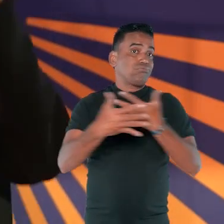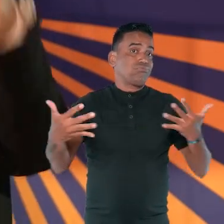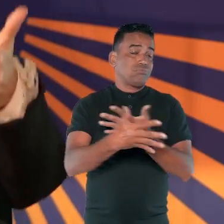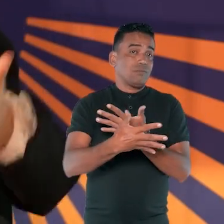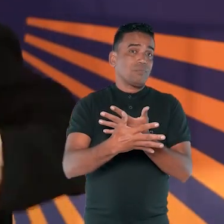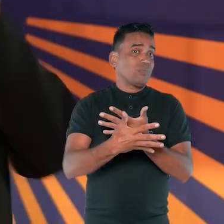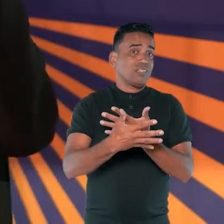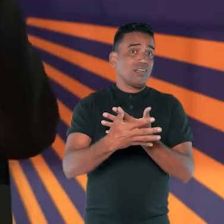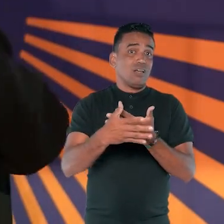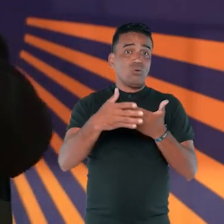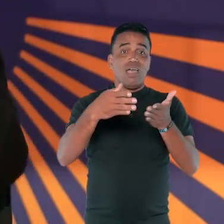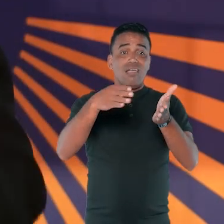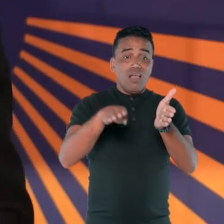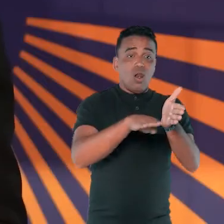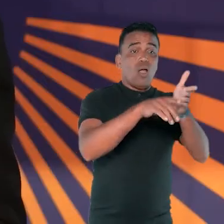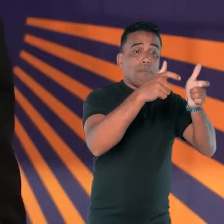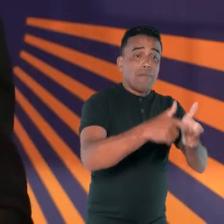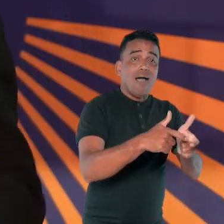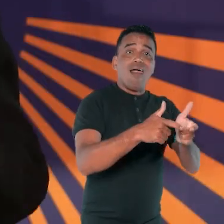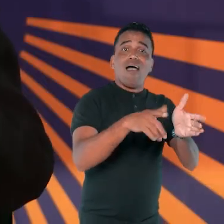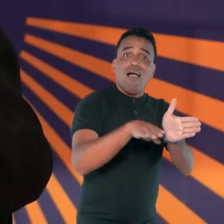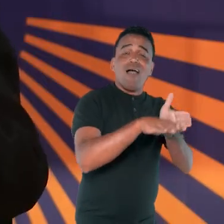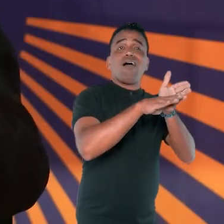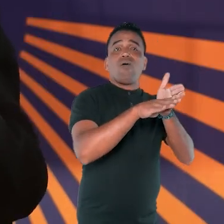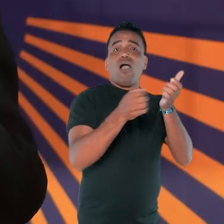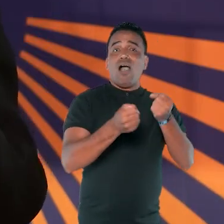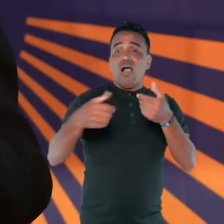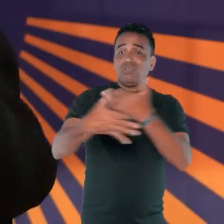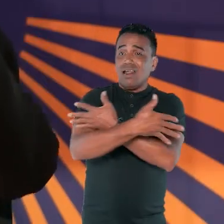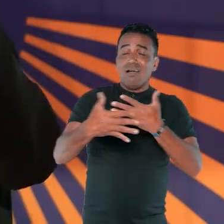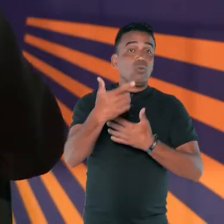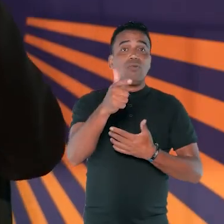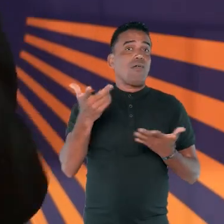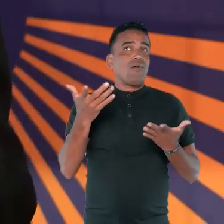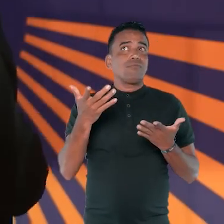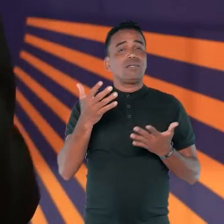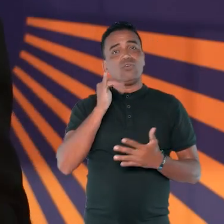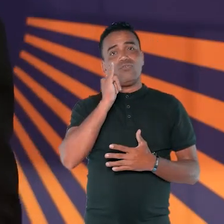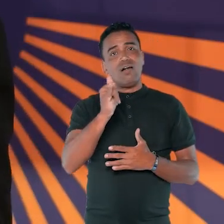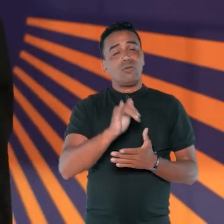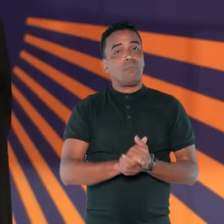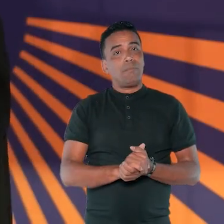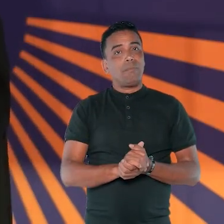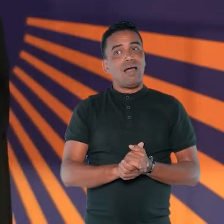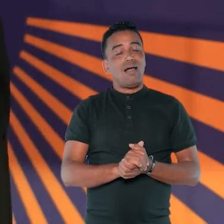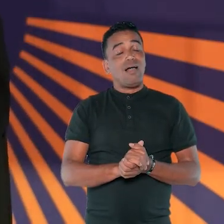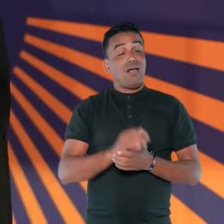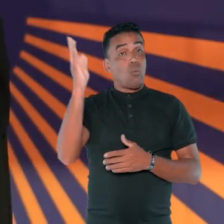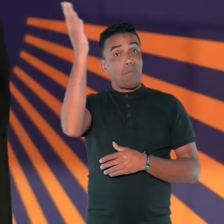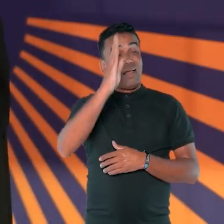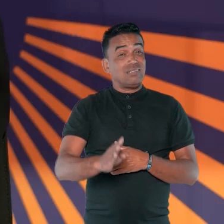Minas não tem acostamento, uma coisa impressionante. Mas eu falo assim, para dar errado este Brasil,